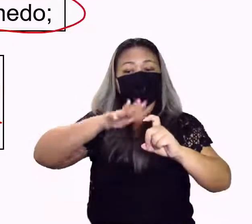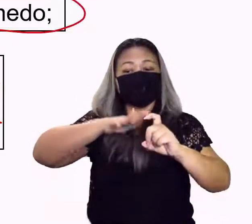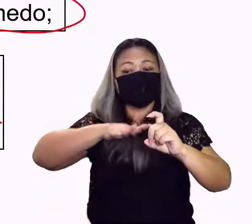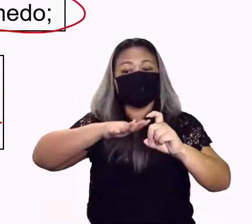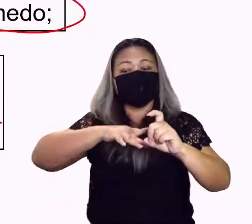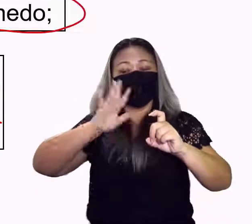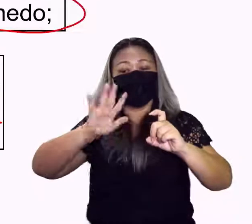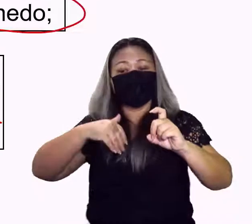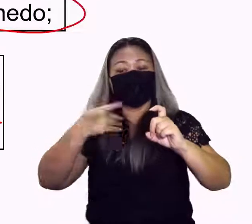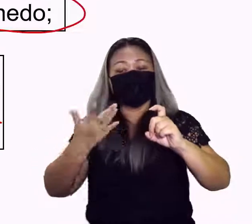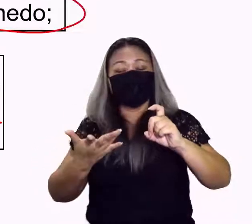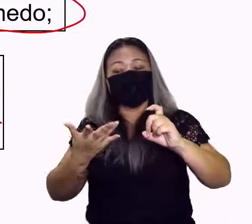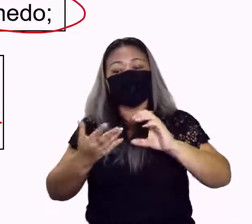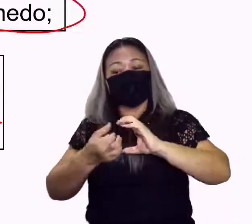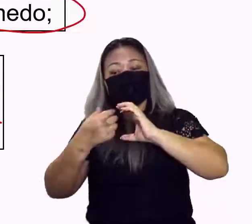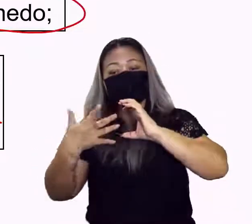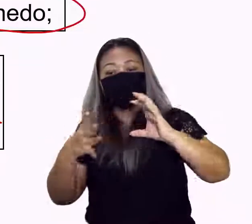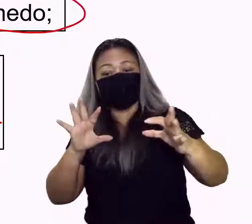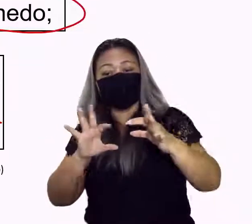perspectivas e